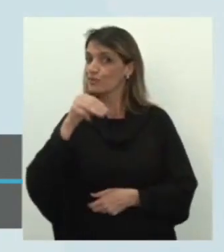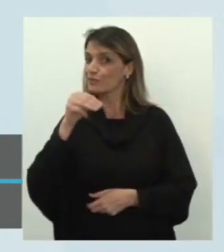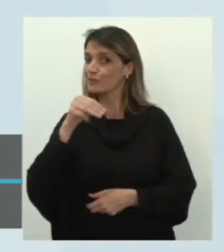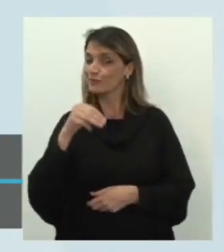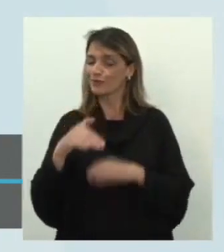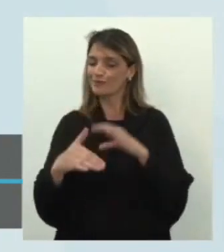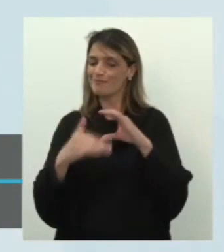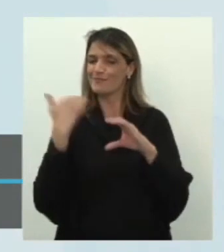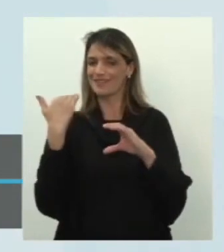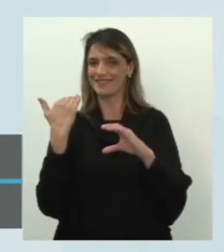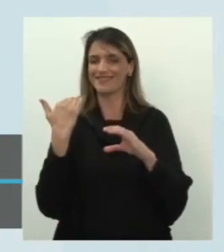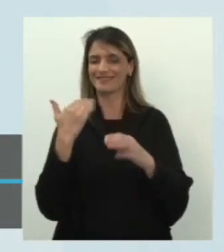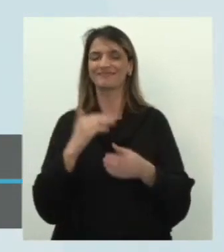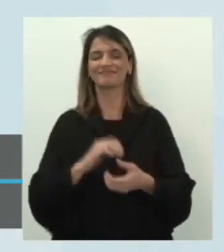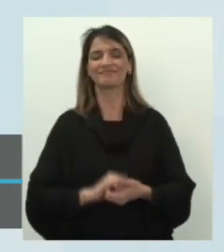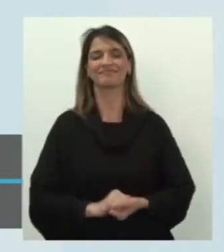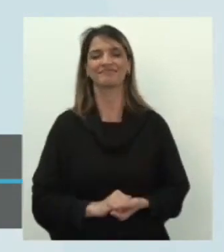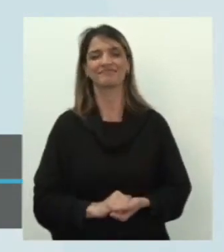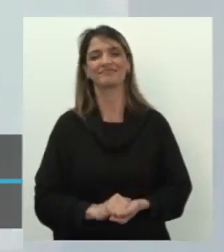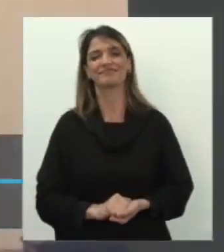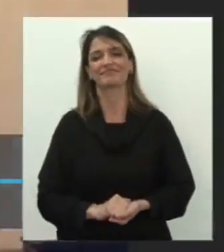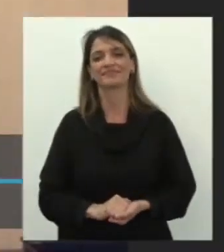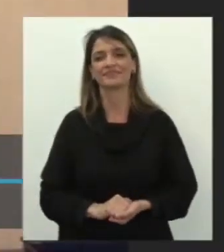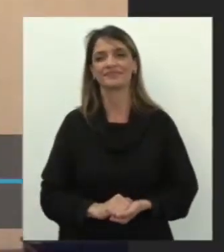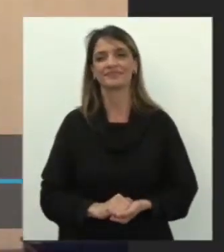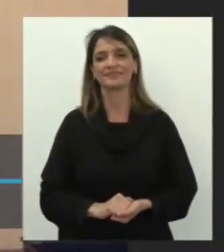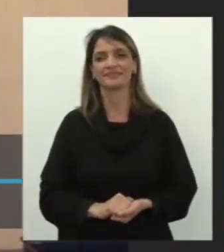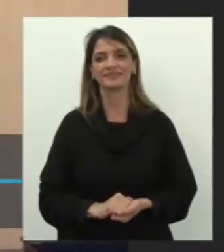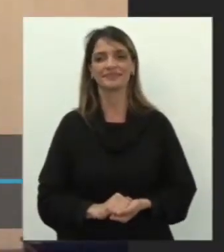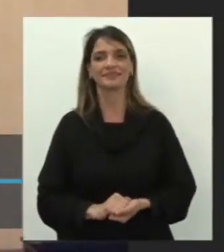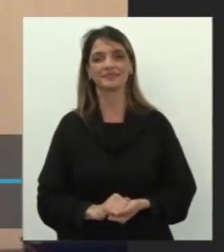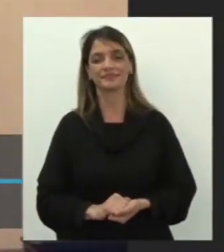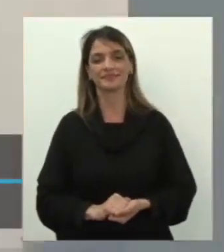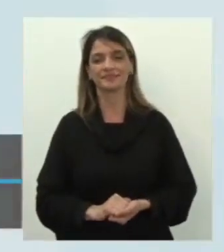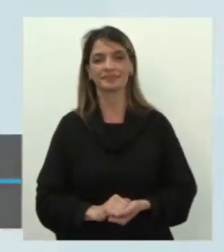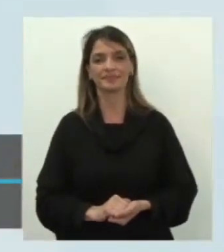vocês compartilharem as respostas aí no chat.